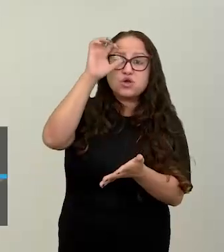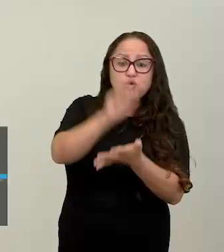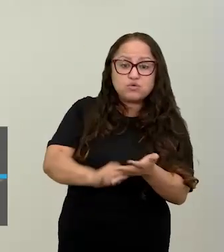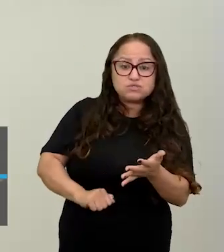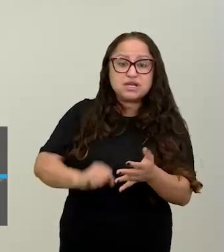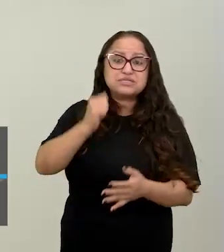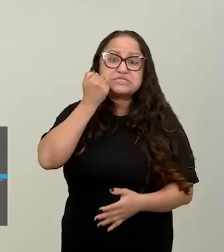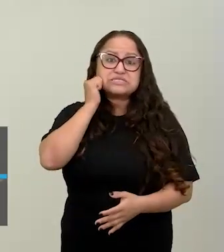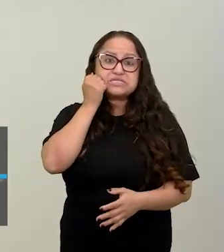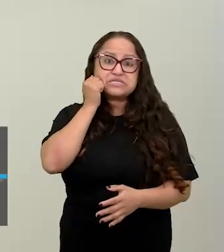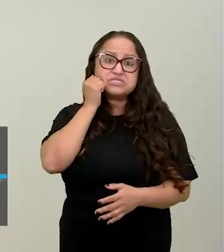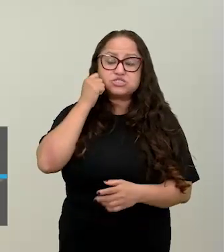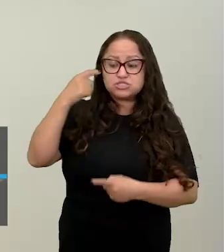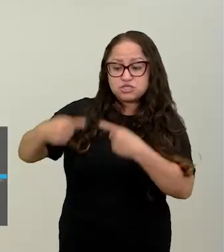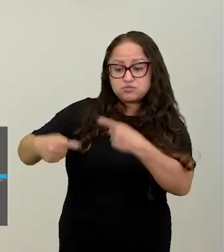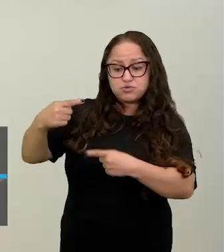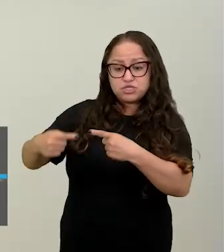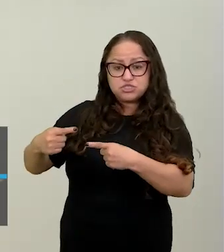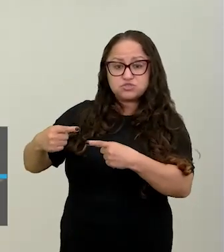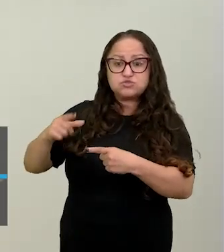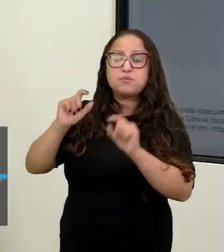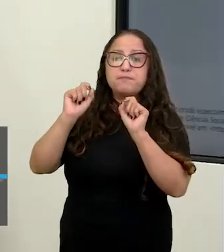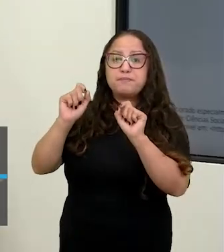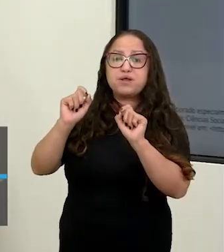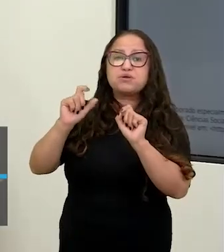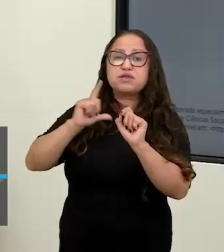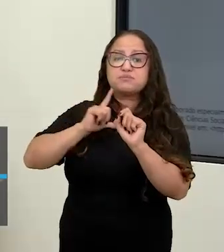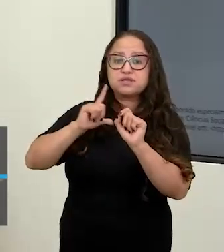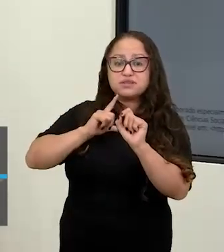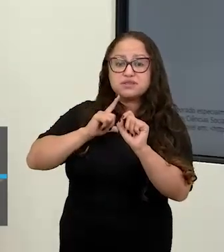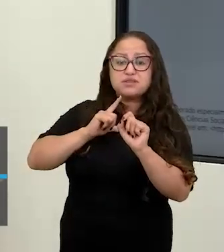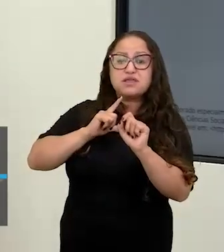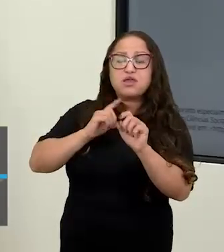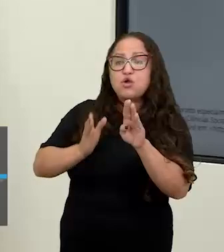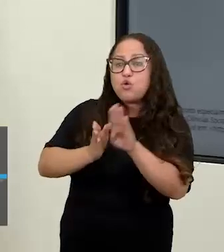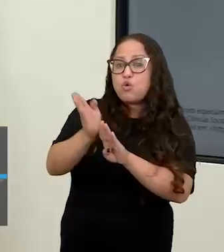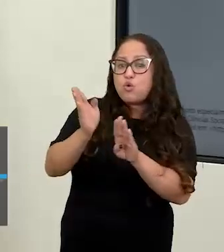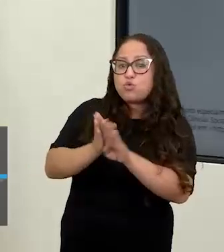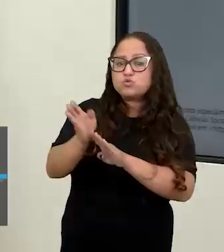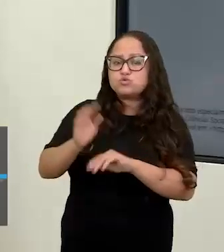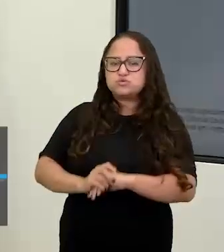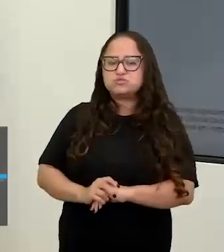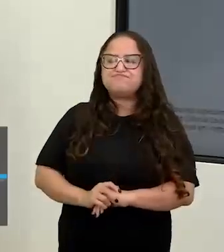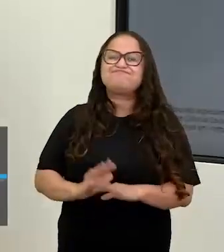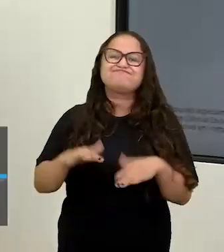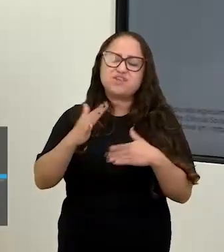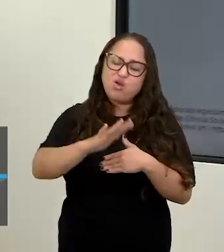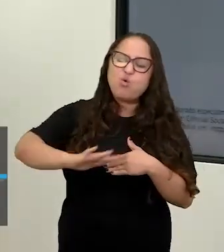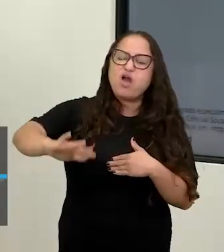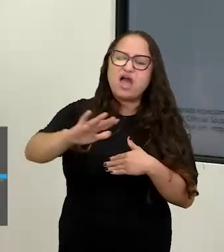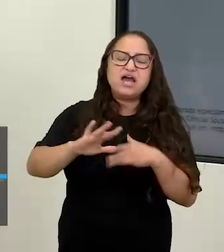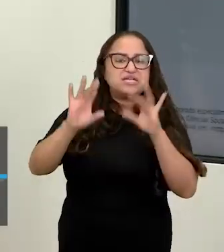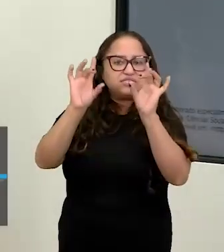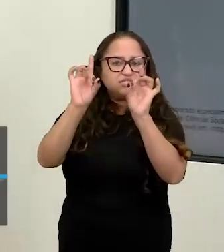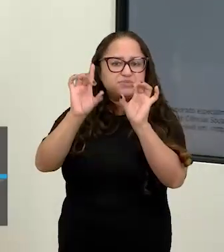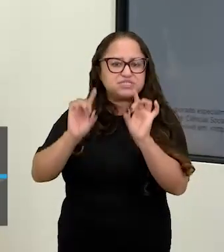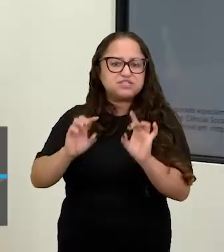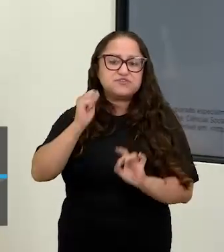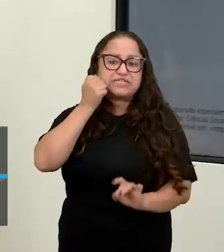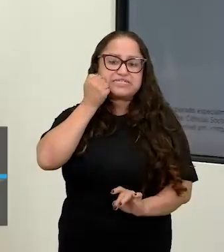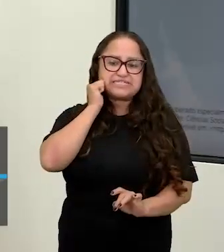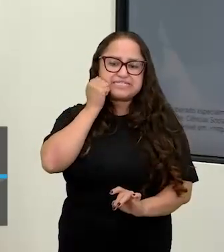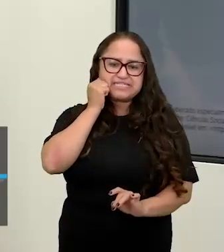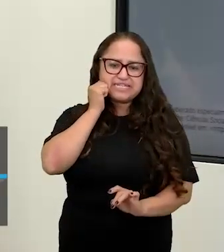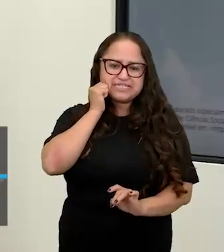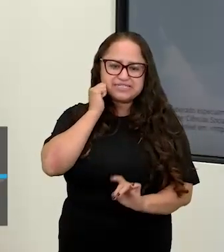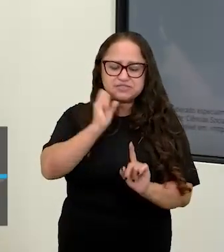cientistas políticos para dar assessoria. Sim, sim. Então é uma área bem específica, né, das ciências sociais, né?